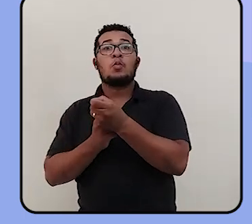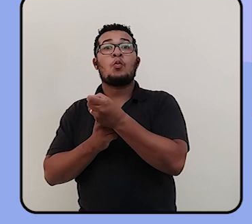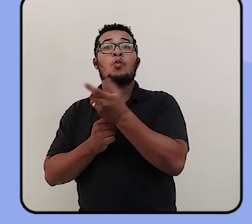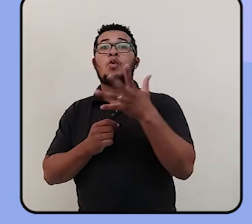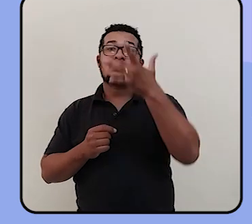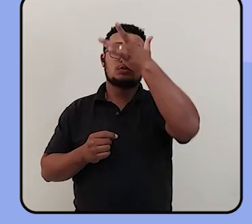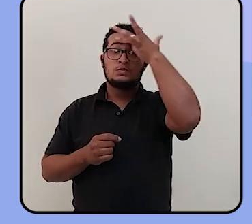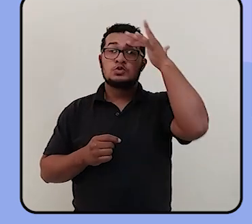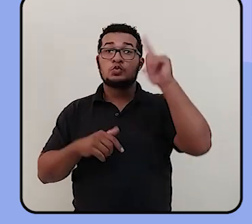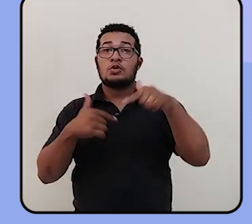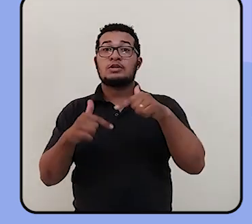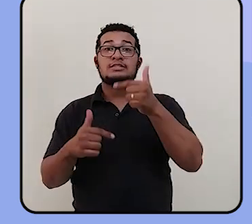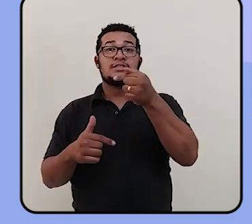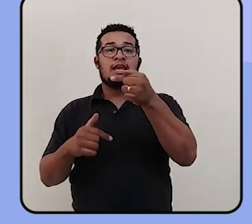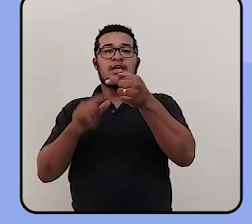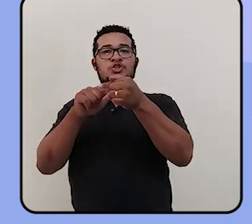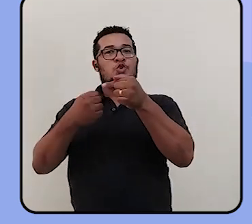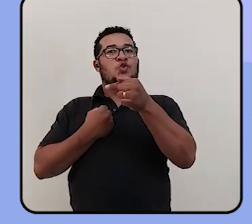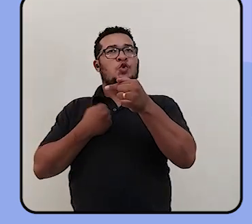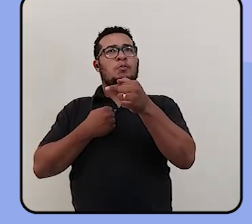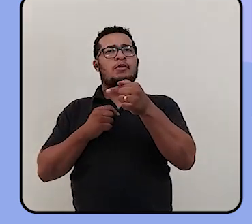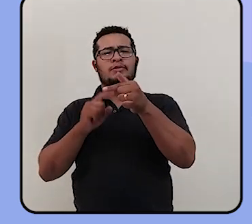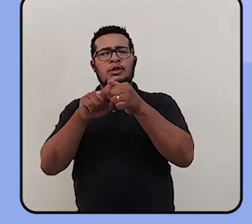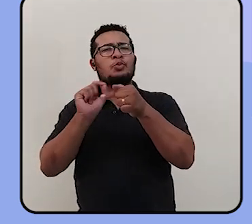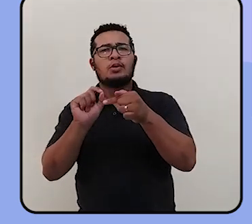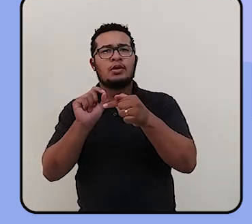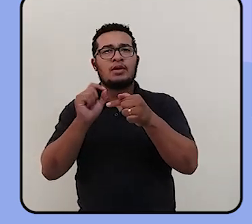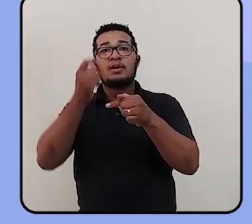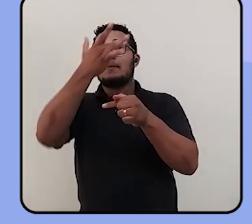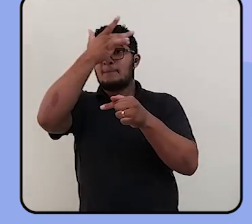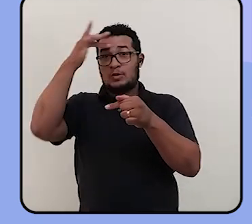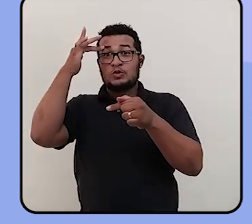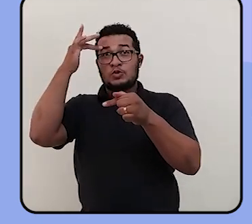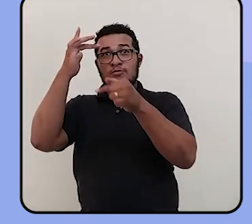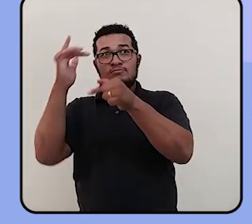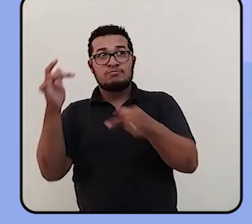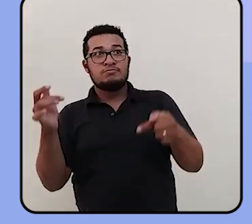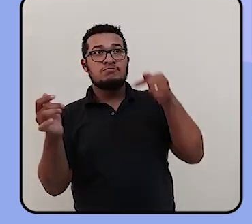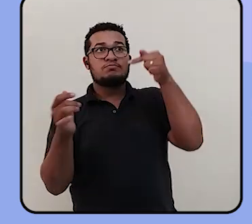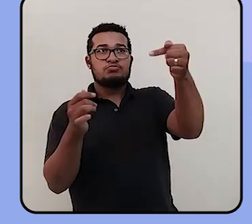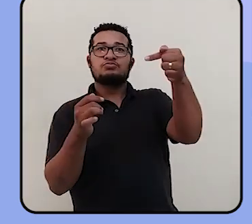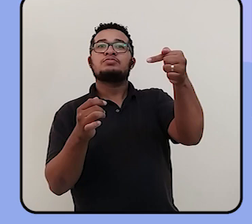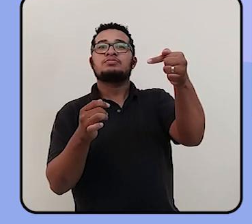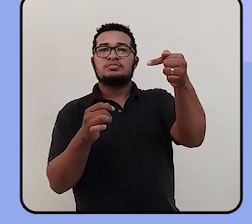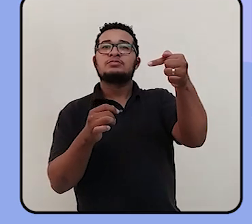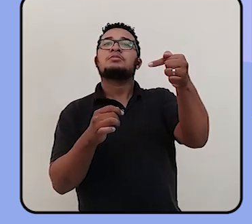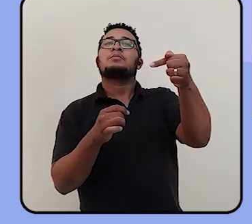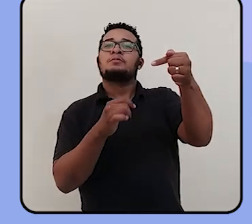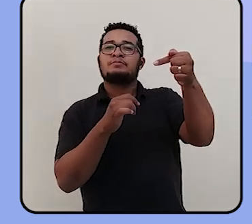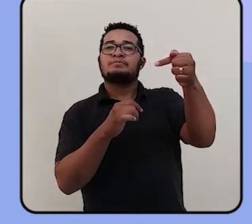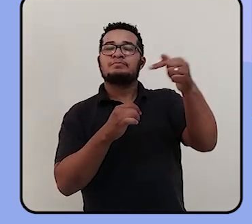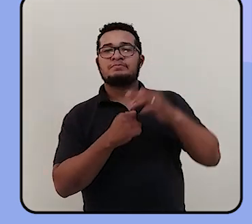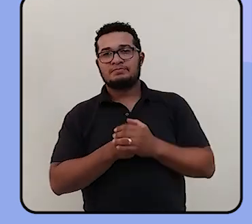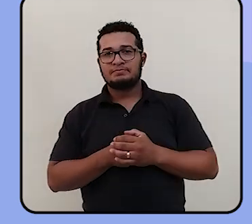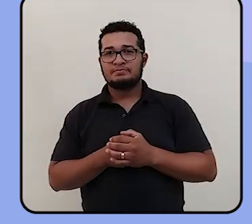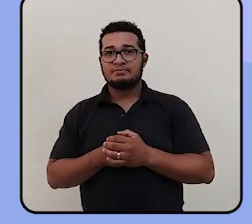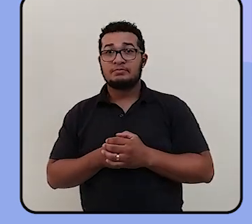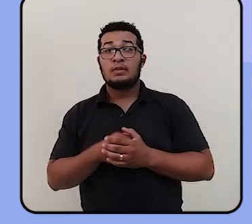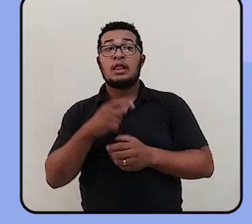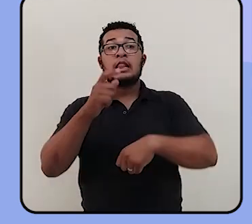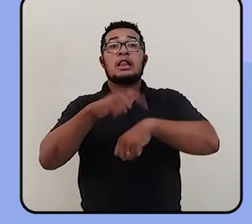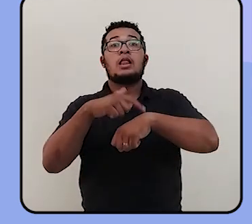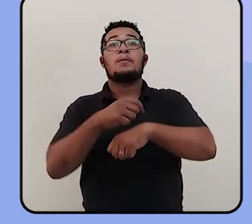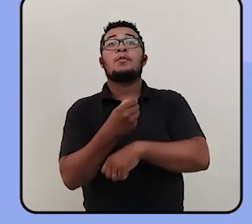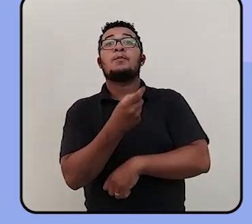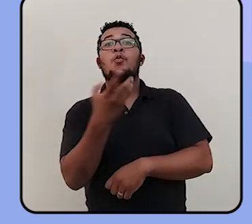por 7 operários. 7 é o número. 7 o quê? Operários? Então vai lá na coluna de operários e coloca o